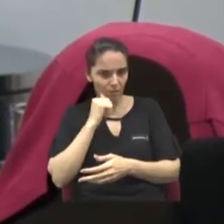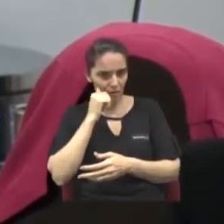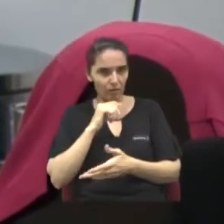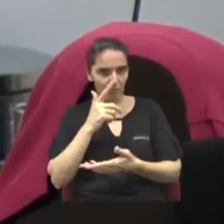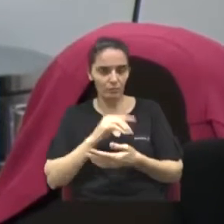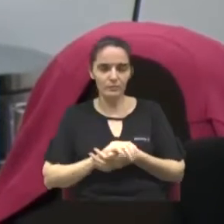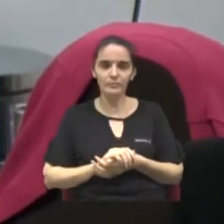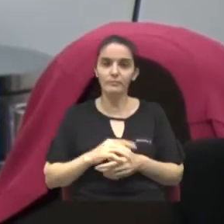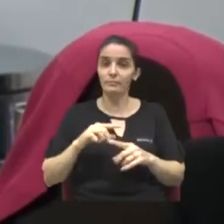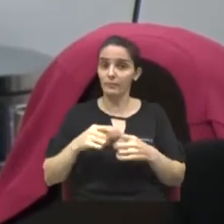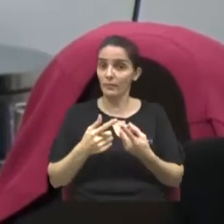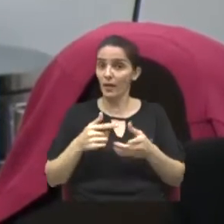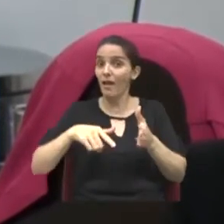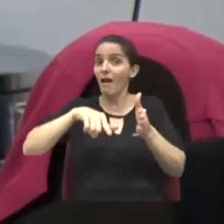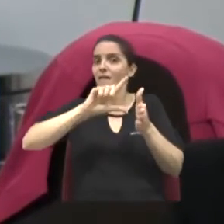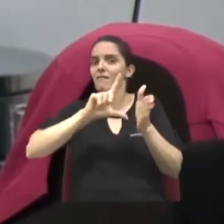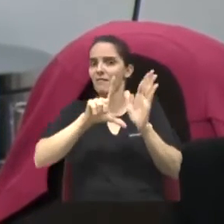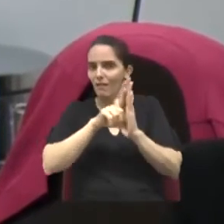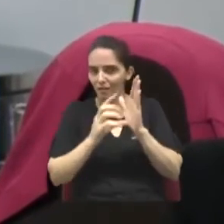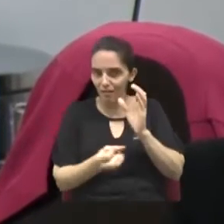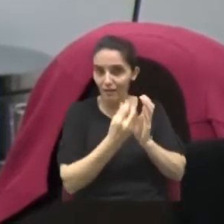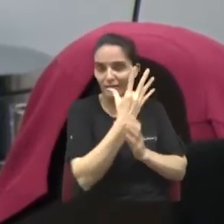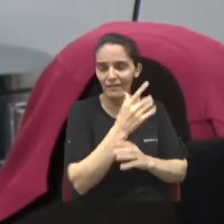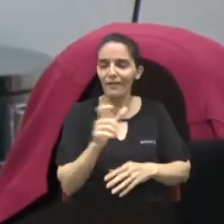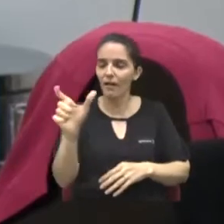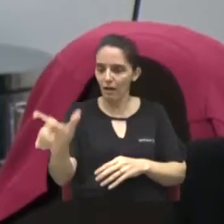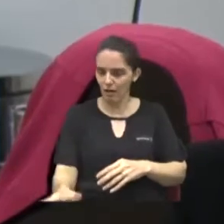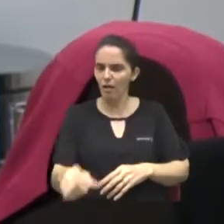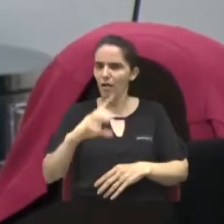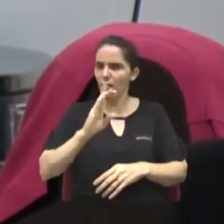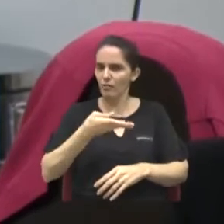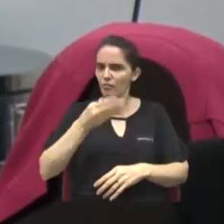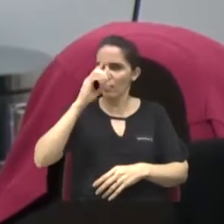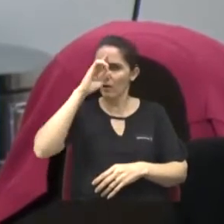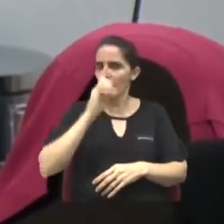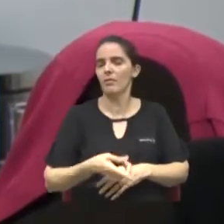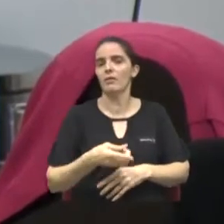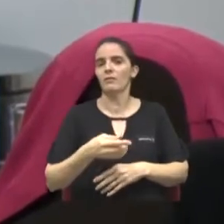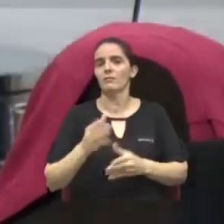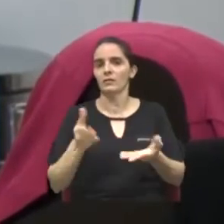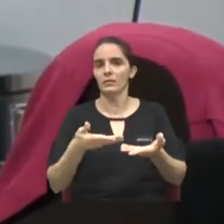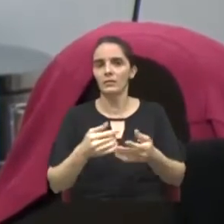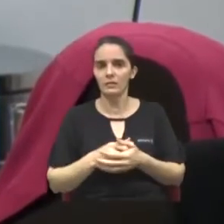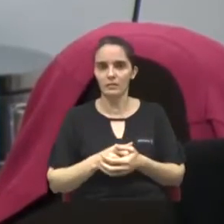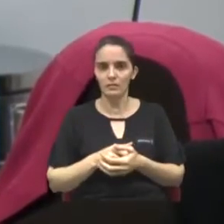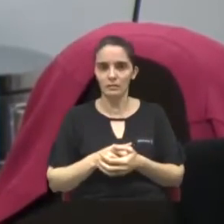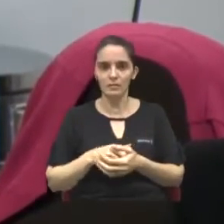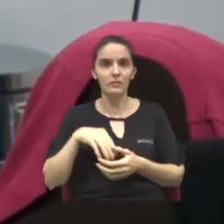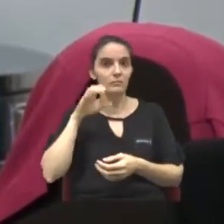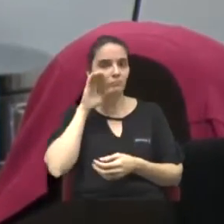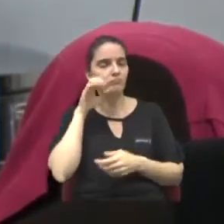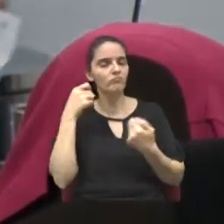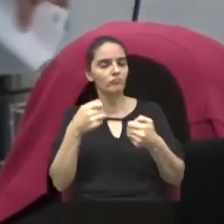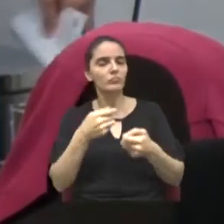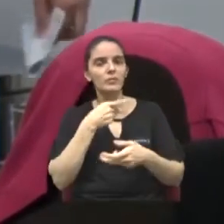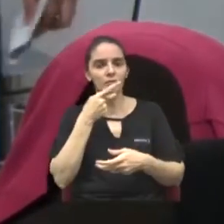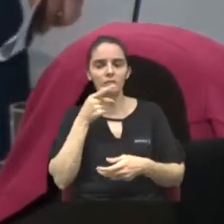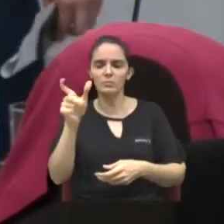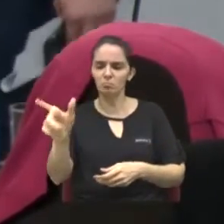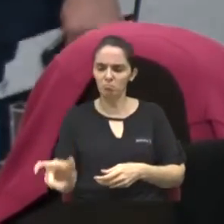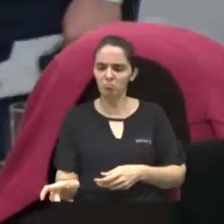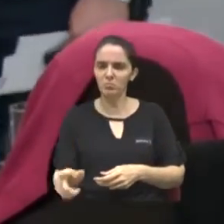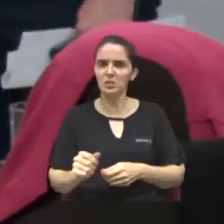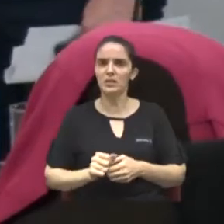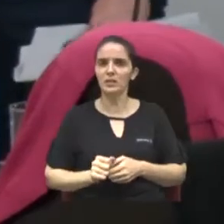a lei da doutora Nilce Segala. Então, eu não poderia deixar de falar aqui o quanto essa mulher fez diferença nesse